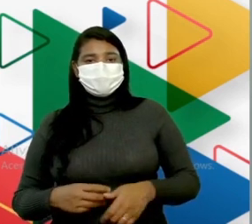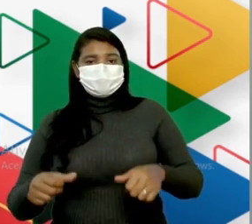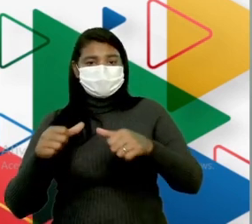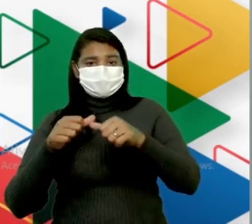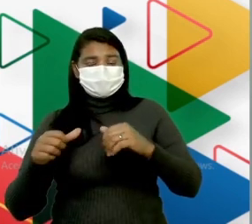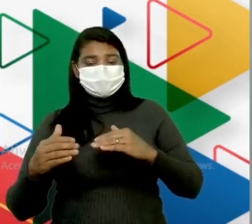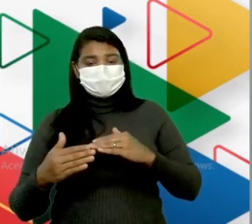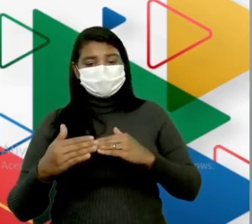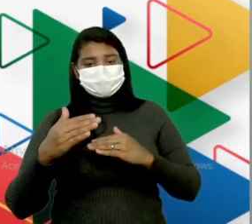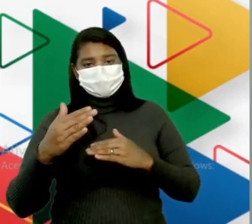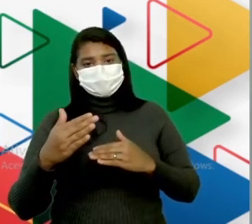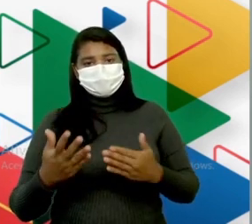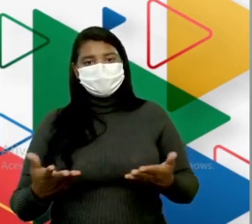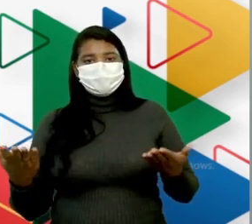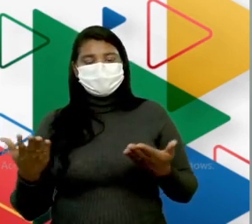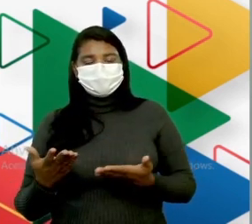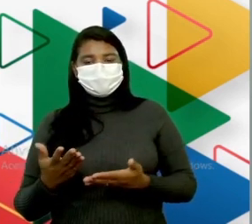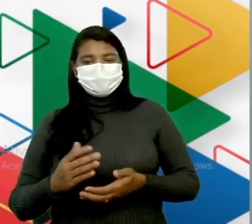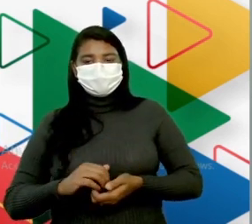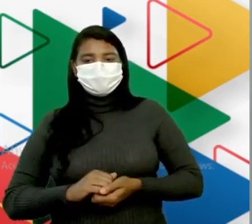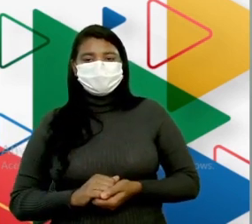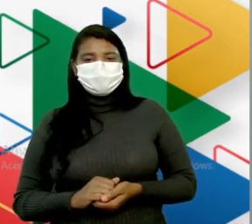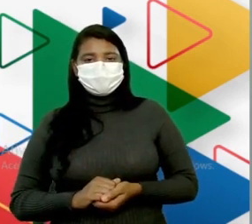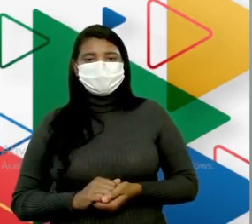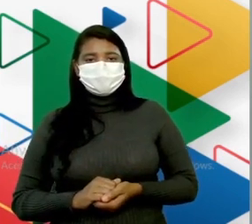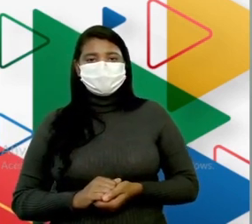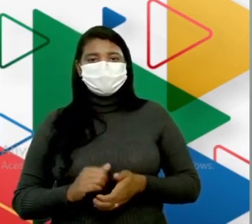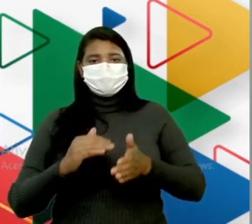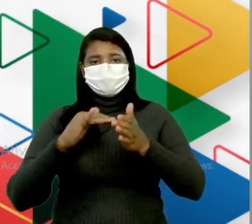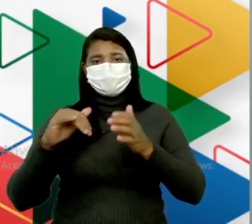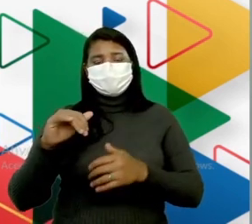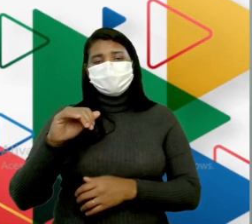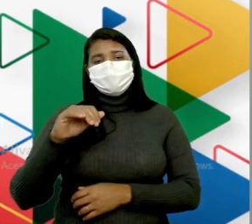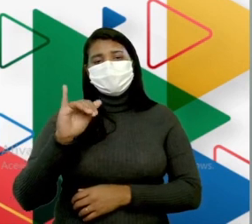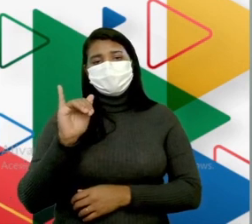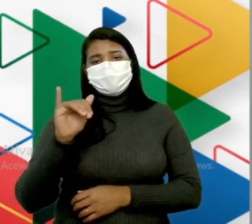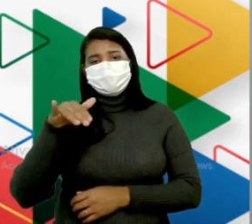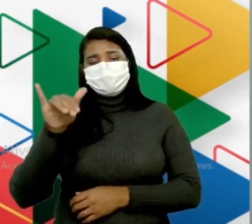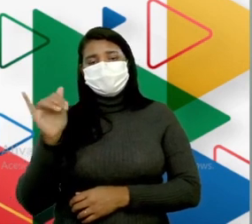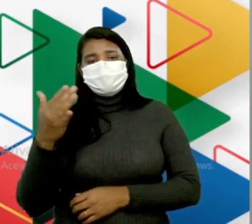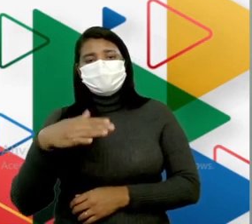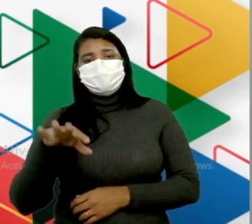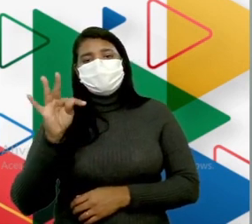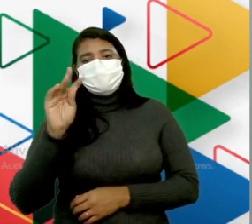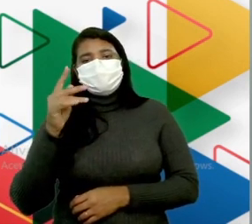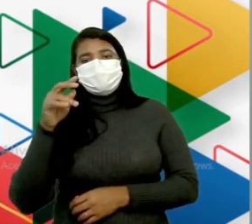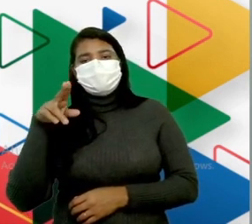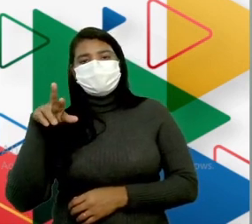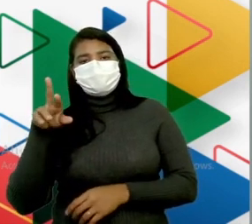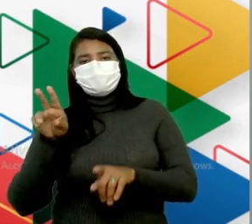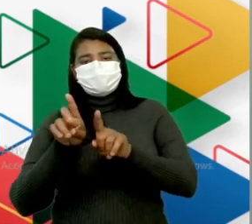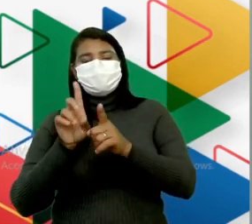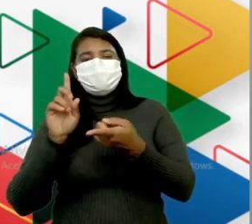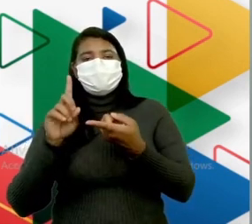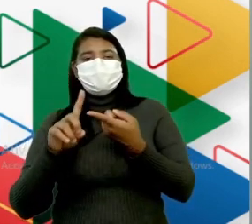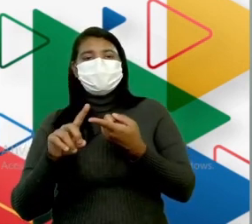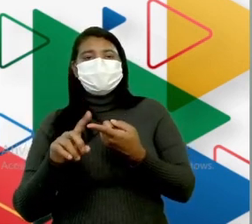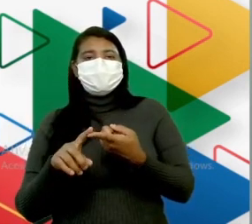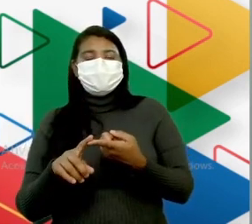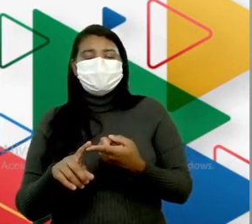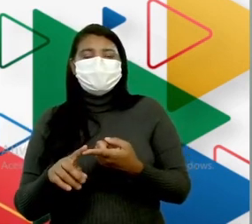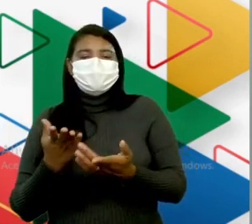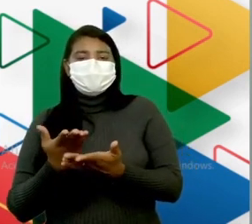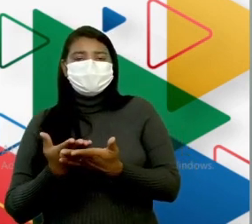sua forma original do infinitivo sem o to. E temos ali também um adverb, que é